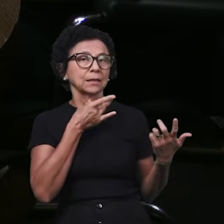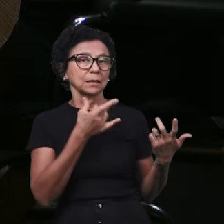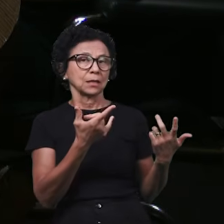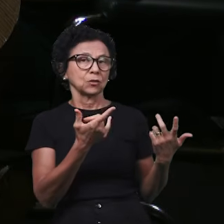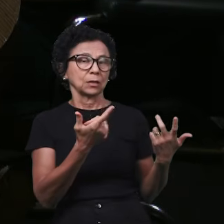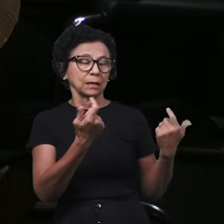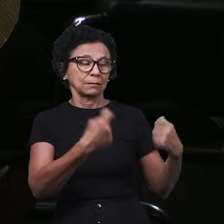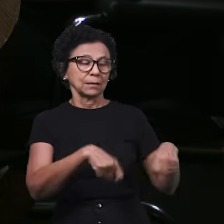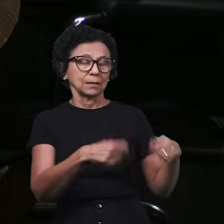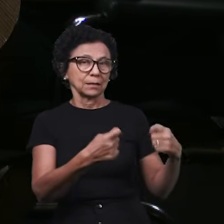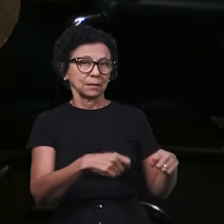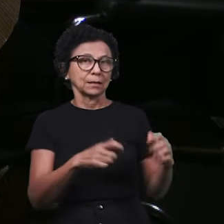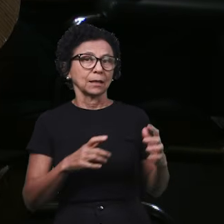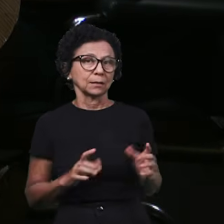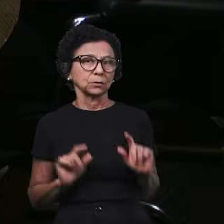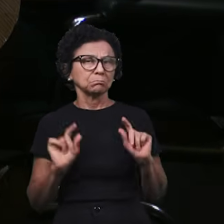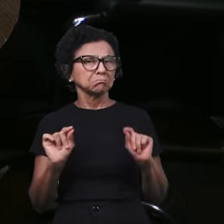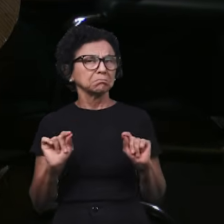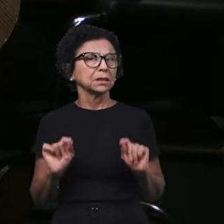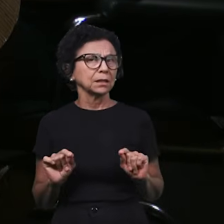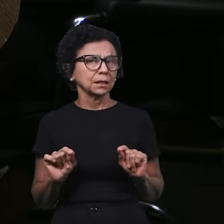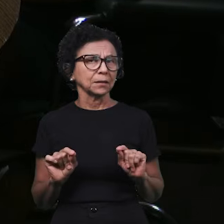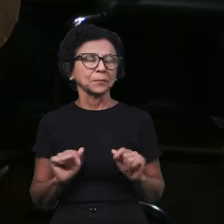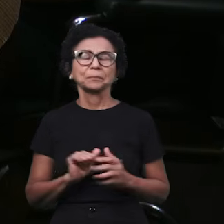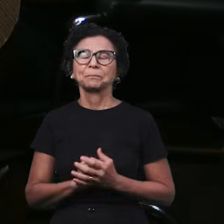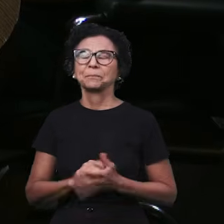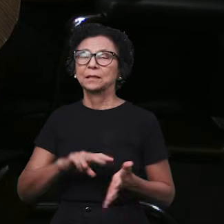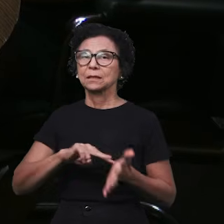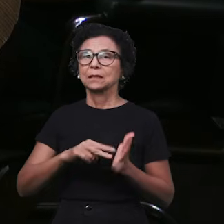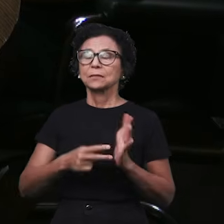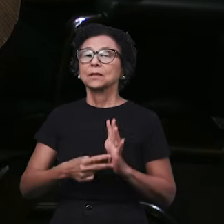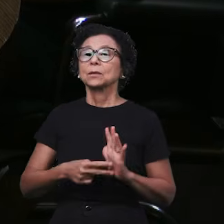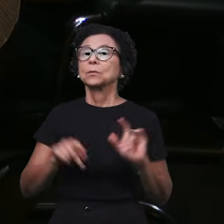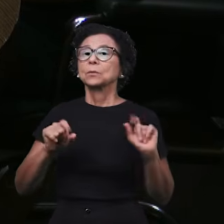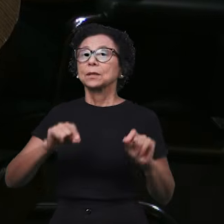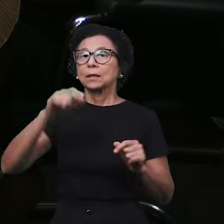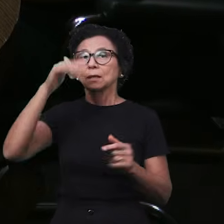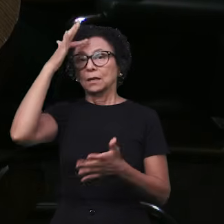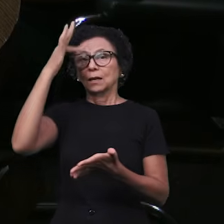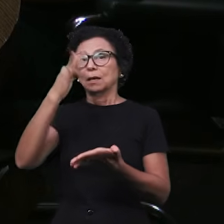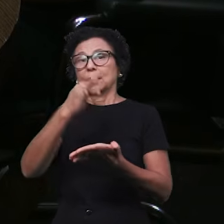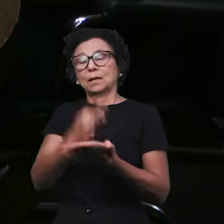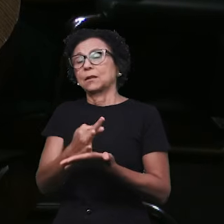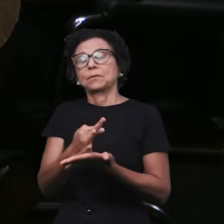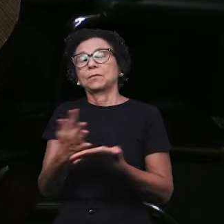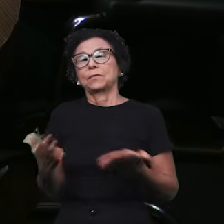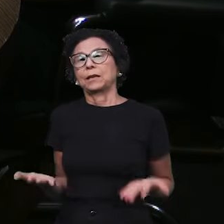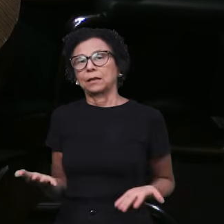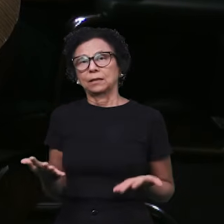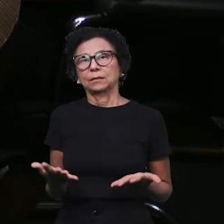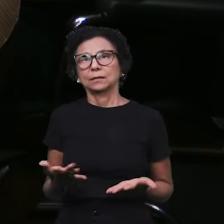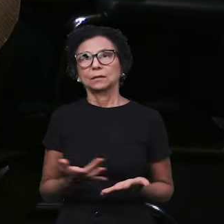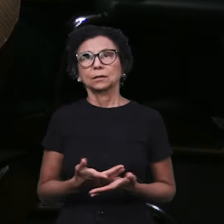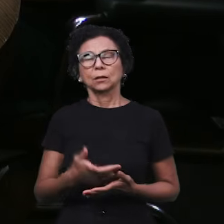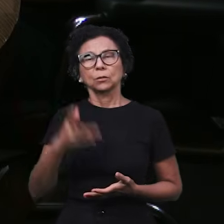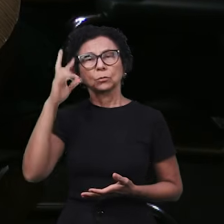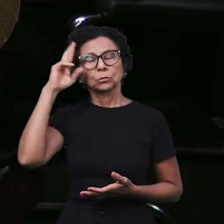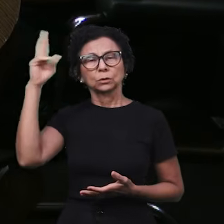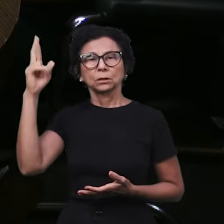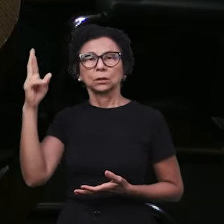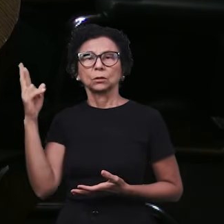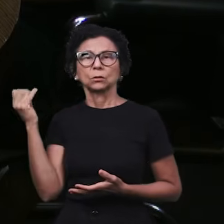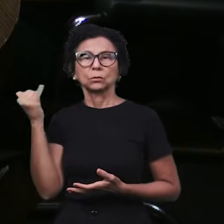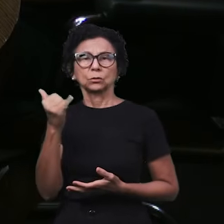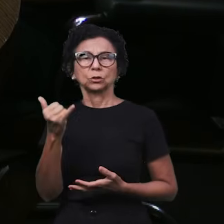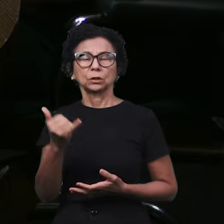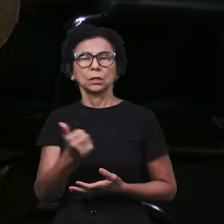que descedento é a fé. Então, assim, eu também sou a fé. Então, é quando o Senhor se apresenta, eu sou a fé naquele que